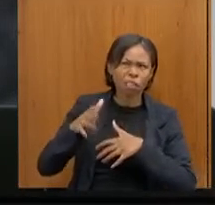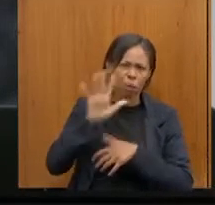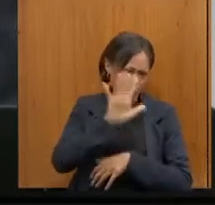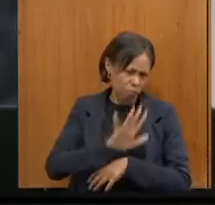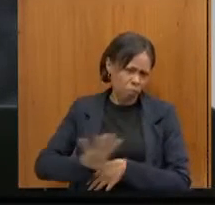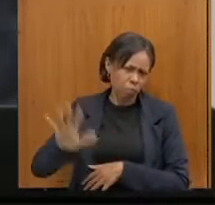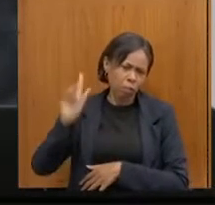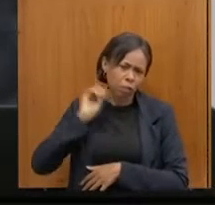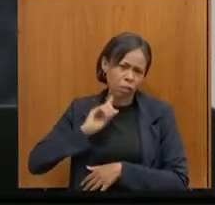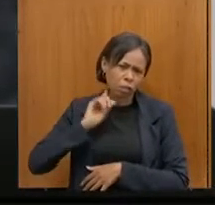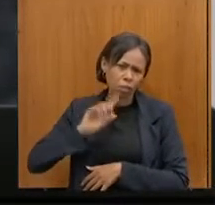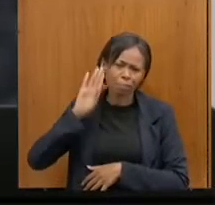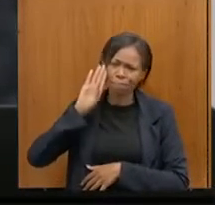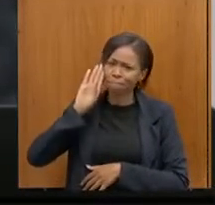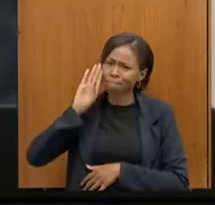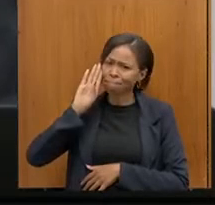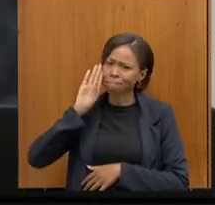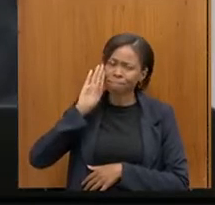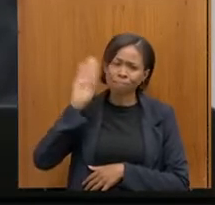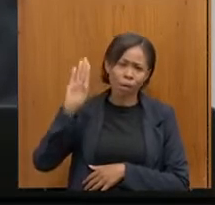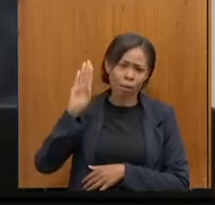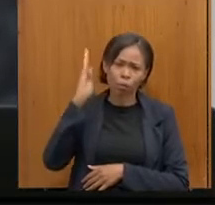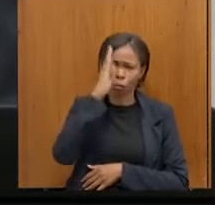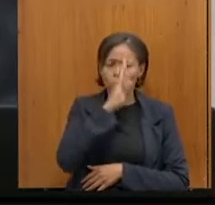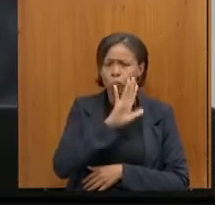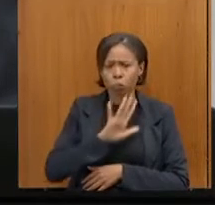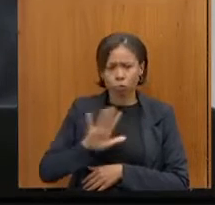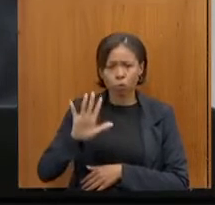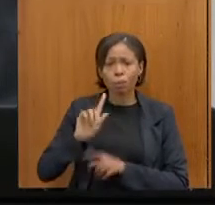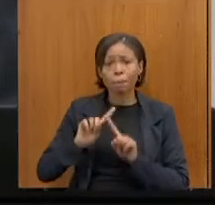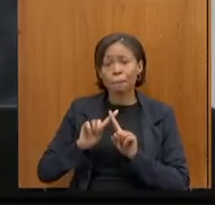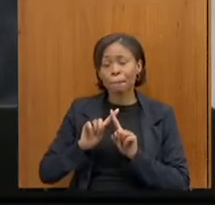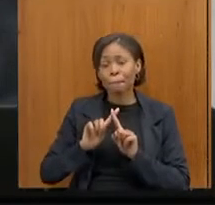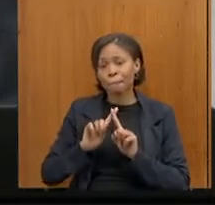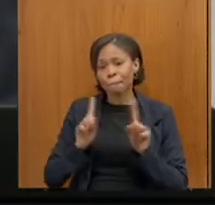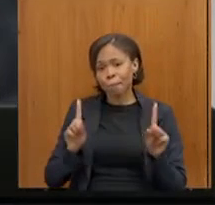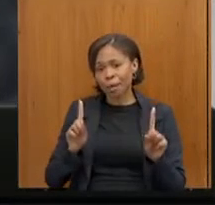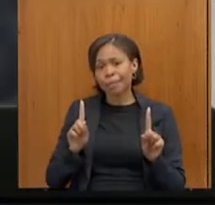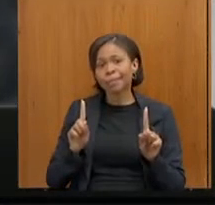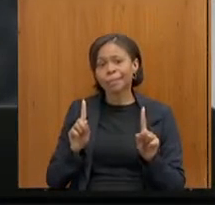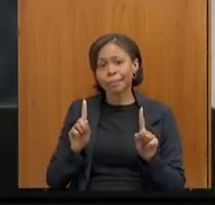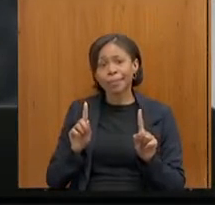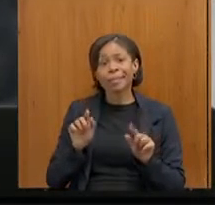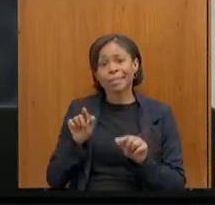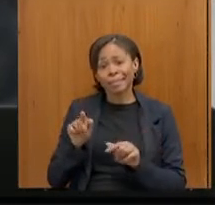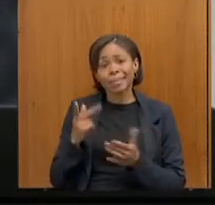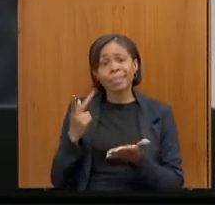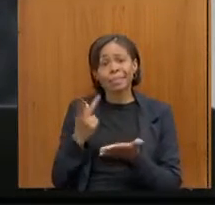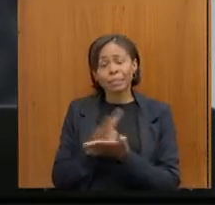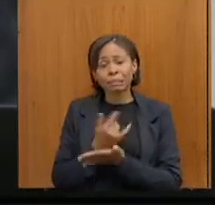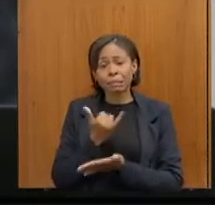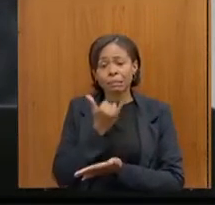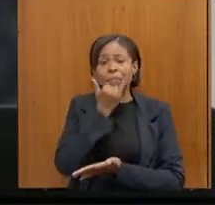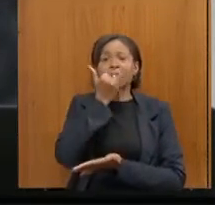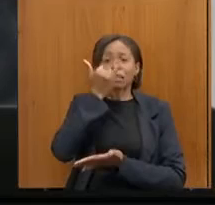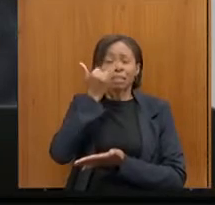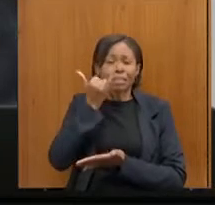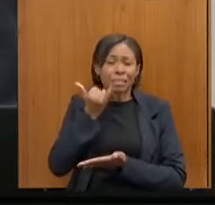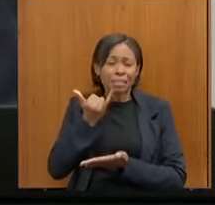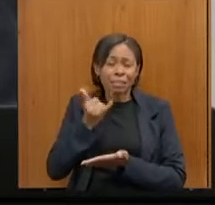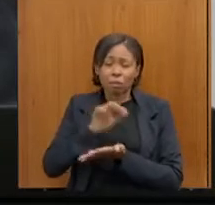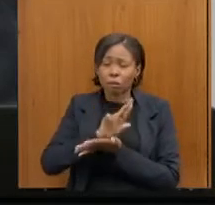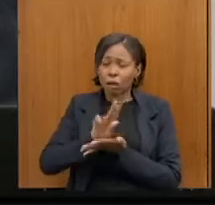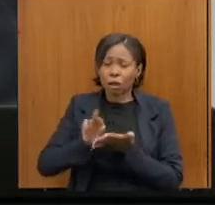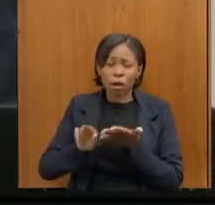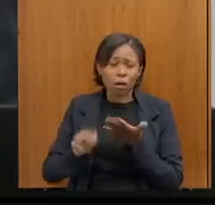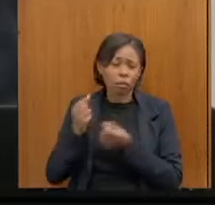Minas Gerais e um dos pilares maiores do Brasil mas é fundamental sobretudo pelos acidentes que ocorreram nos últimos anos que nós possamos